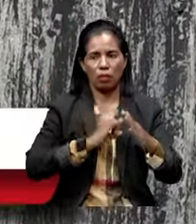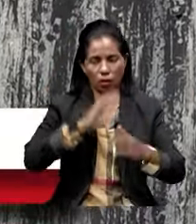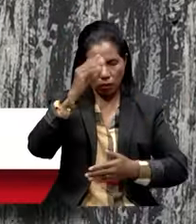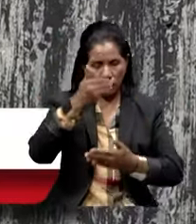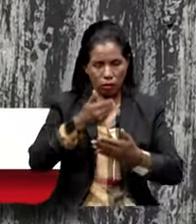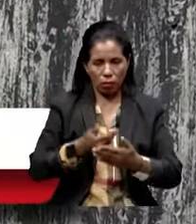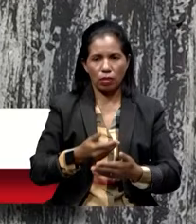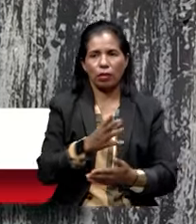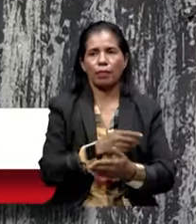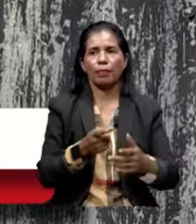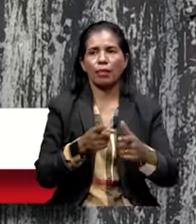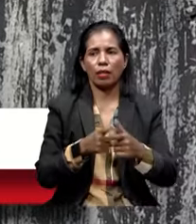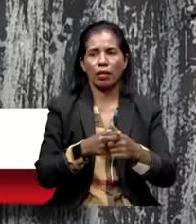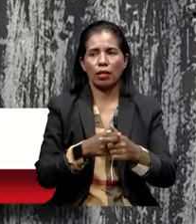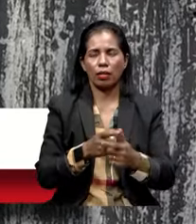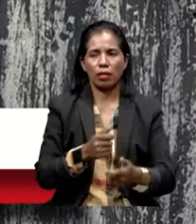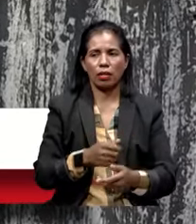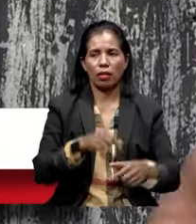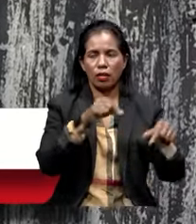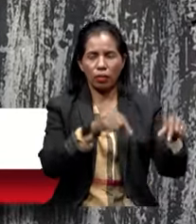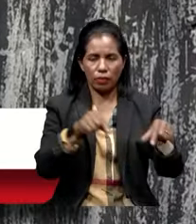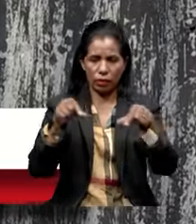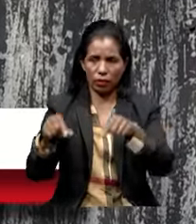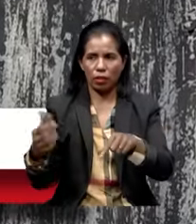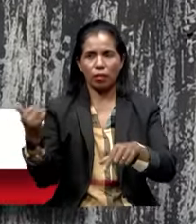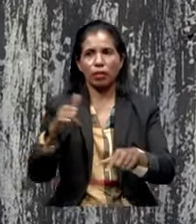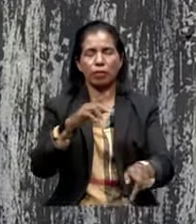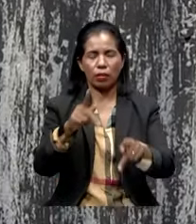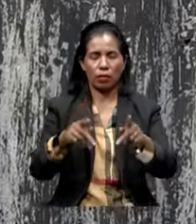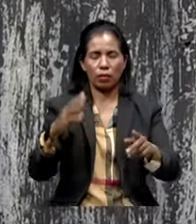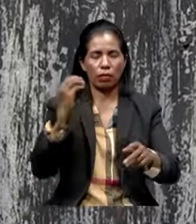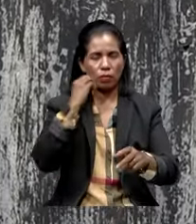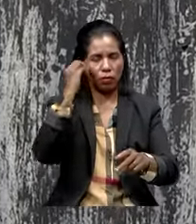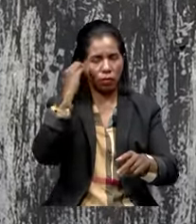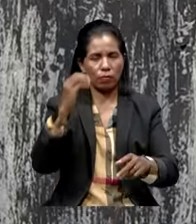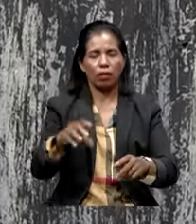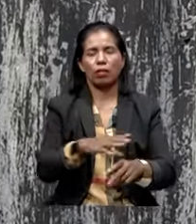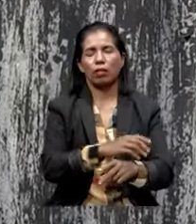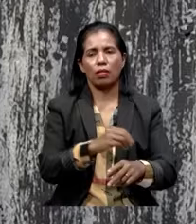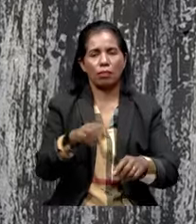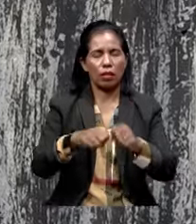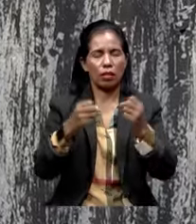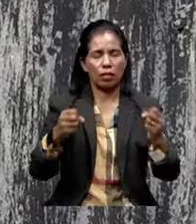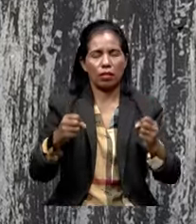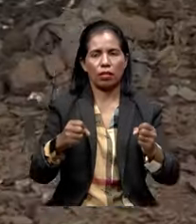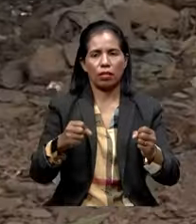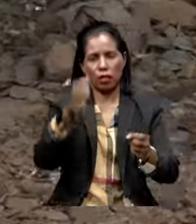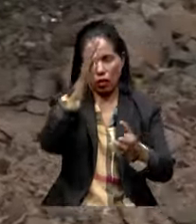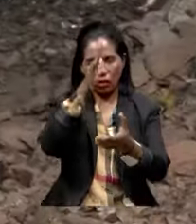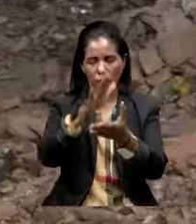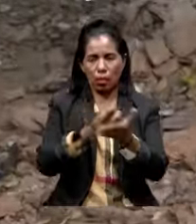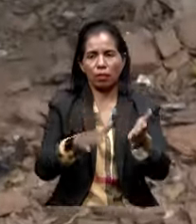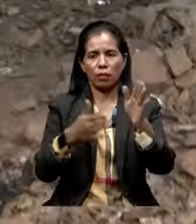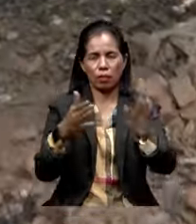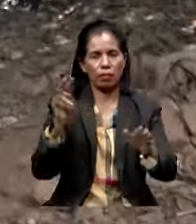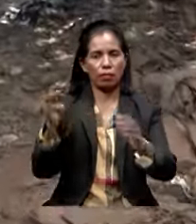mas asisten setan, pois ni mas uma atan, pois ni kotua sona suma atan, ni mas kiak